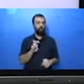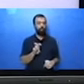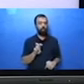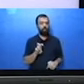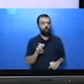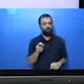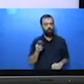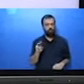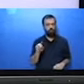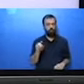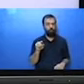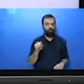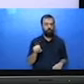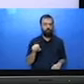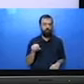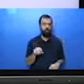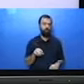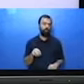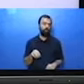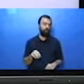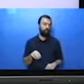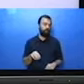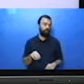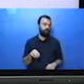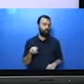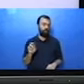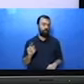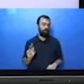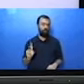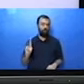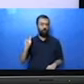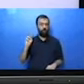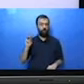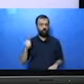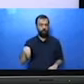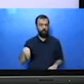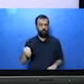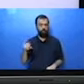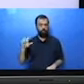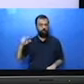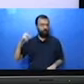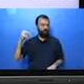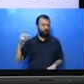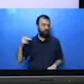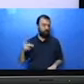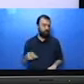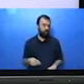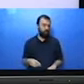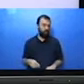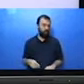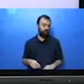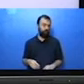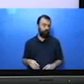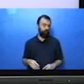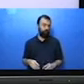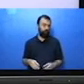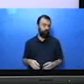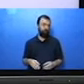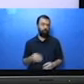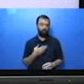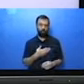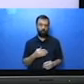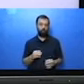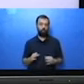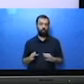quilômetros quadrados da área total do país, do qual as formas mais comuns são os picos,